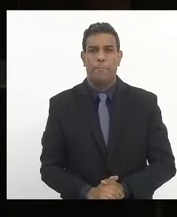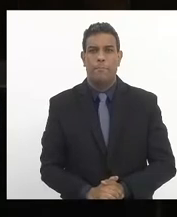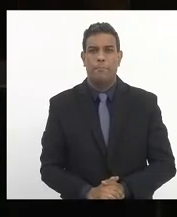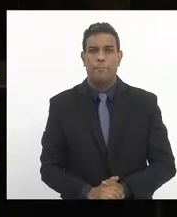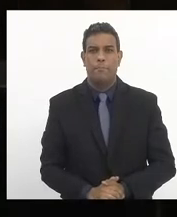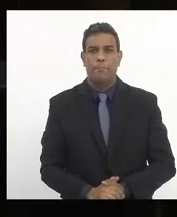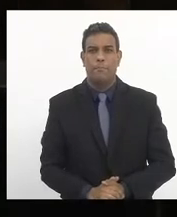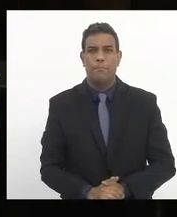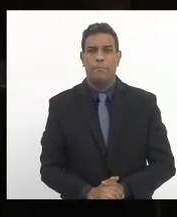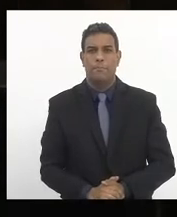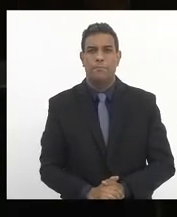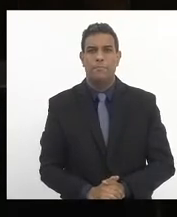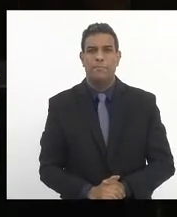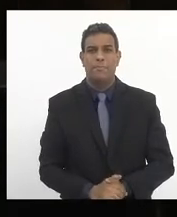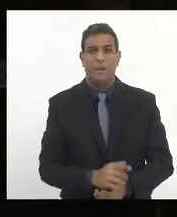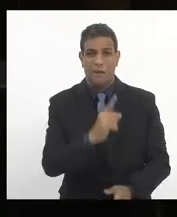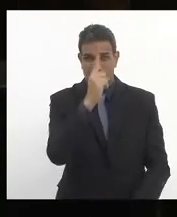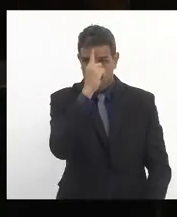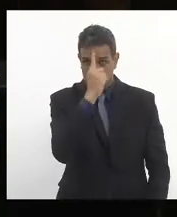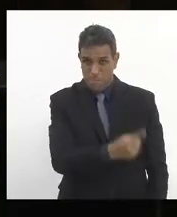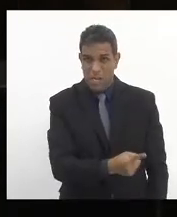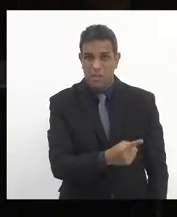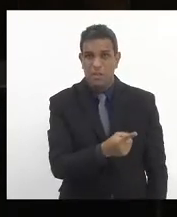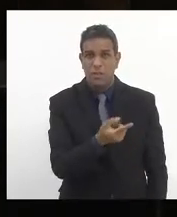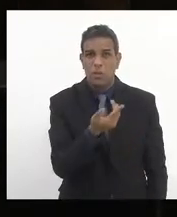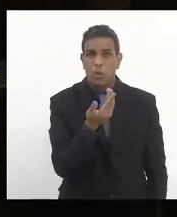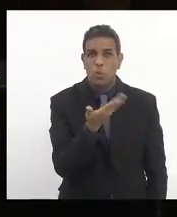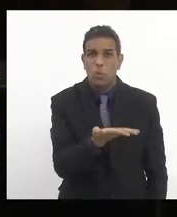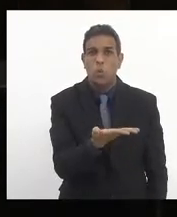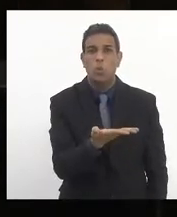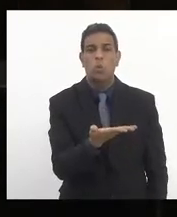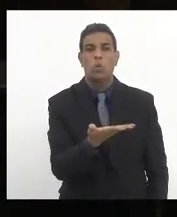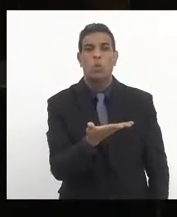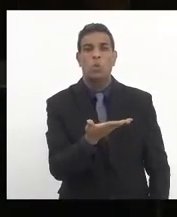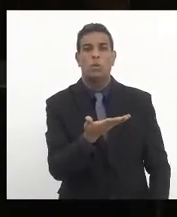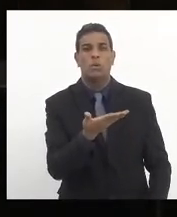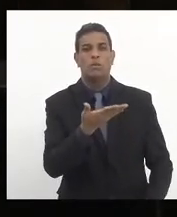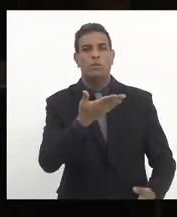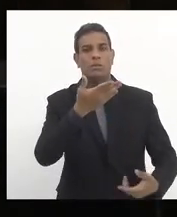O autoritarismo, a tirania,